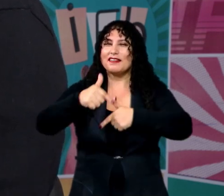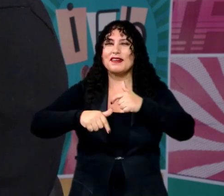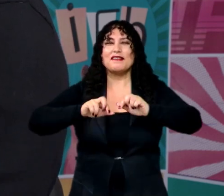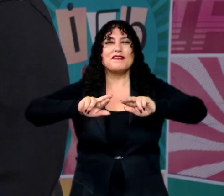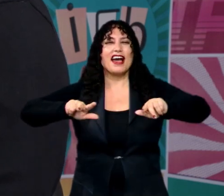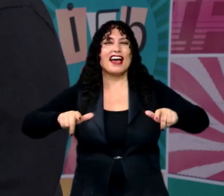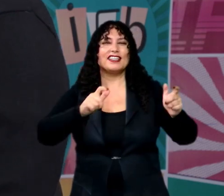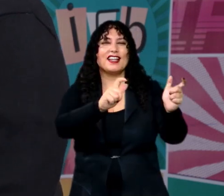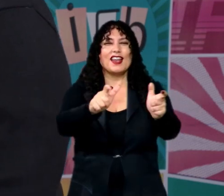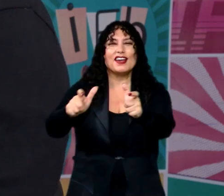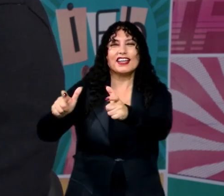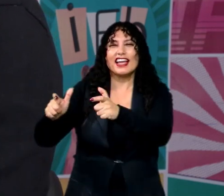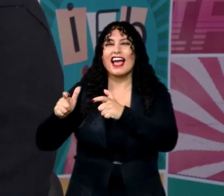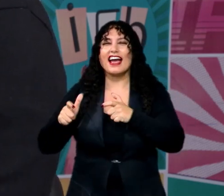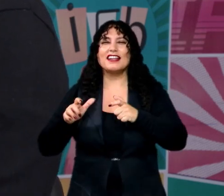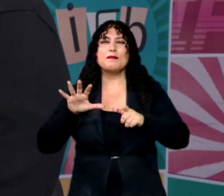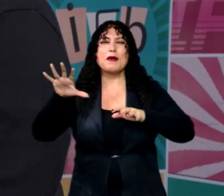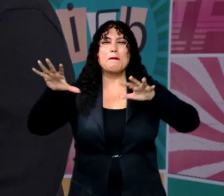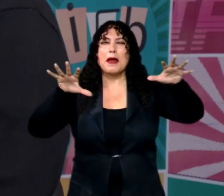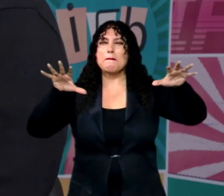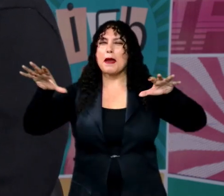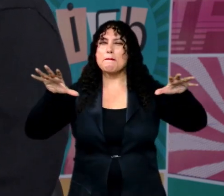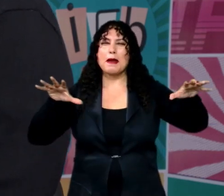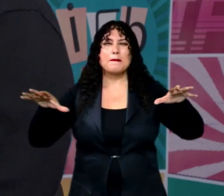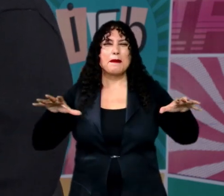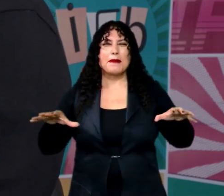diversos campos, em diversas dimensões. Então,